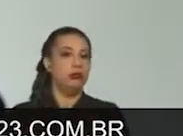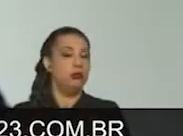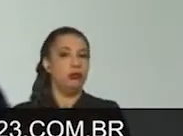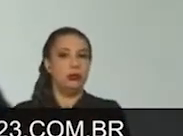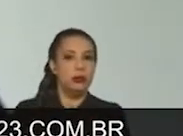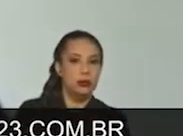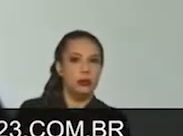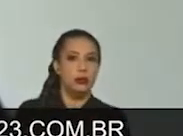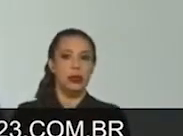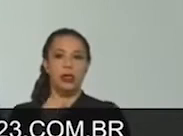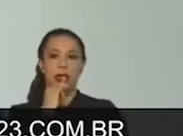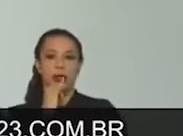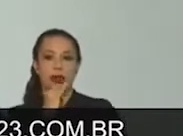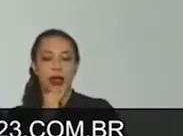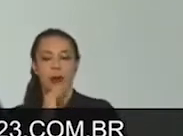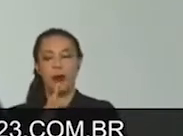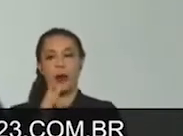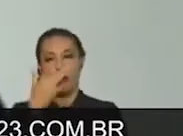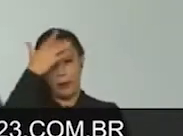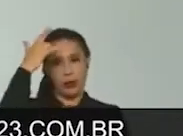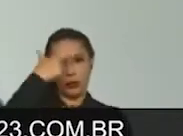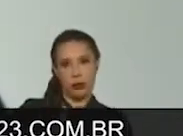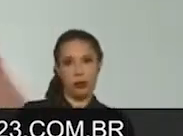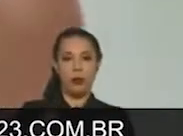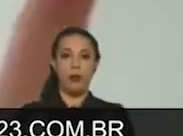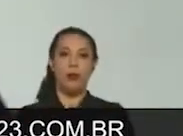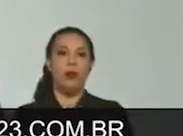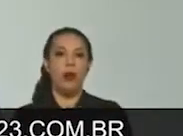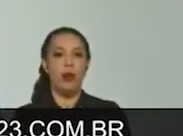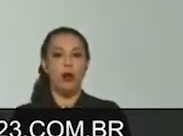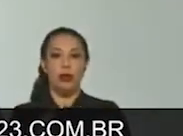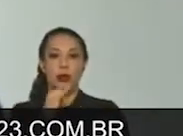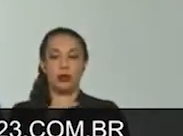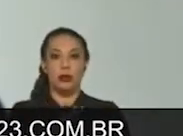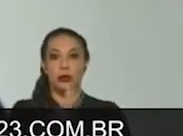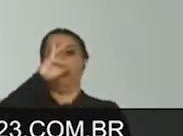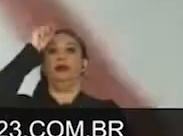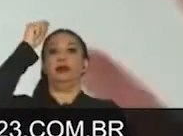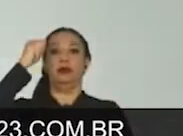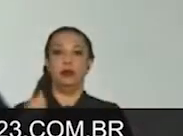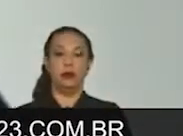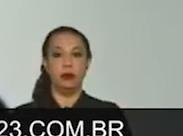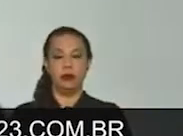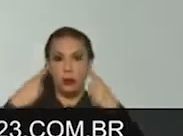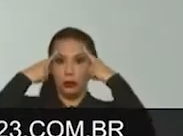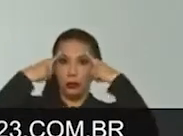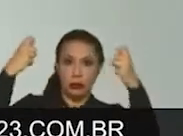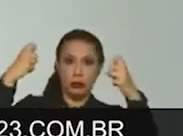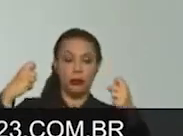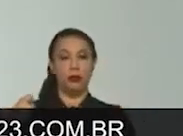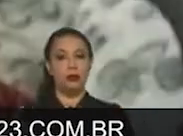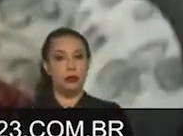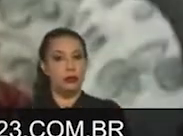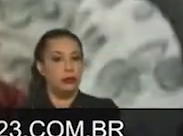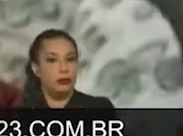de adiar as recompensas, pode se tornar também uma pessoa mais impulsiva, por isso fica mais agressiva ou mais